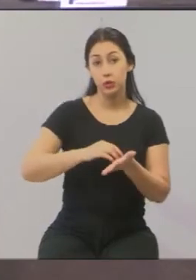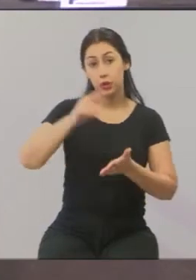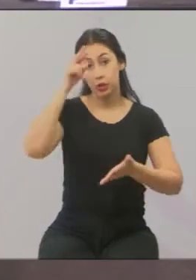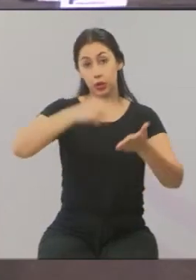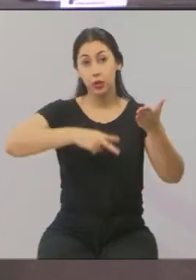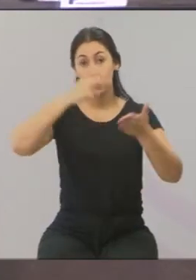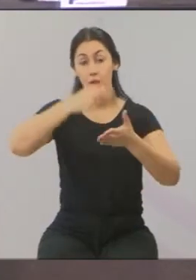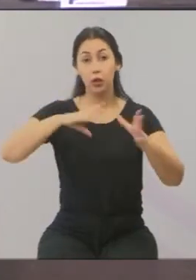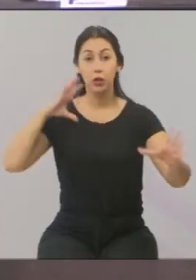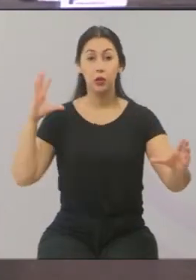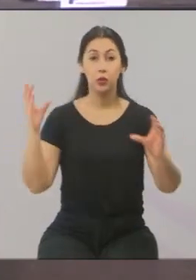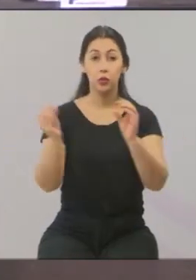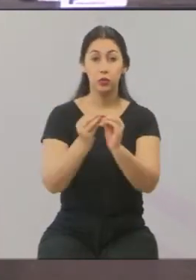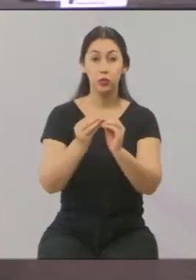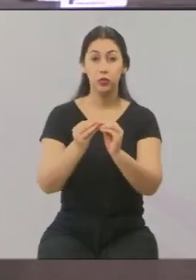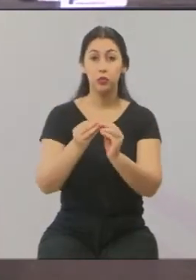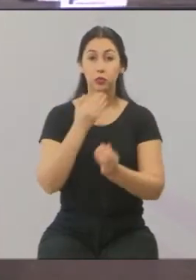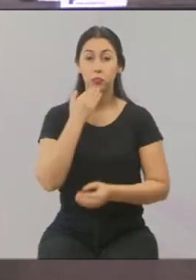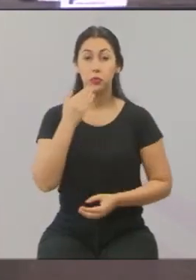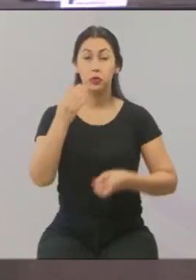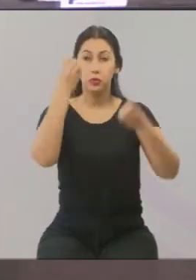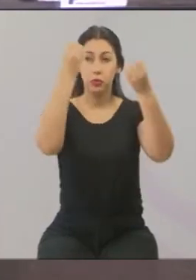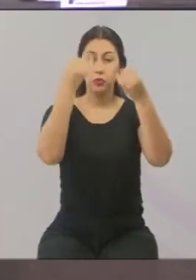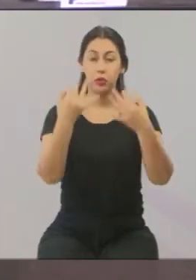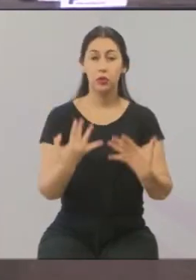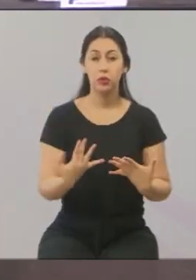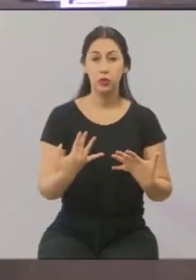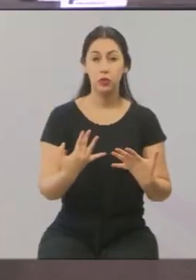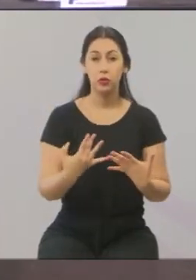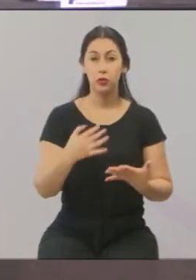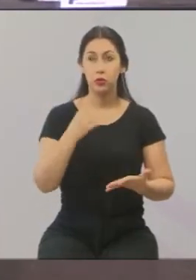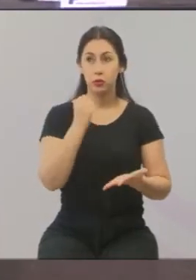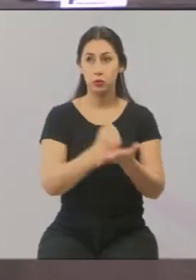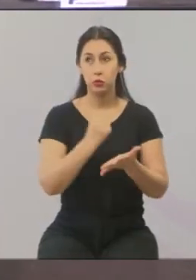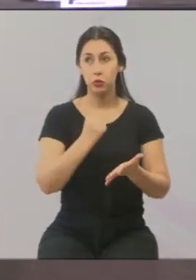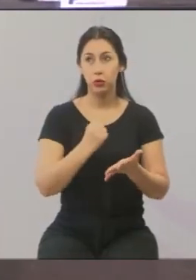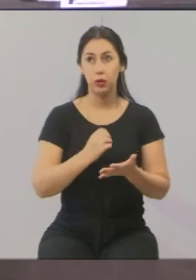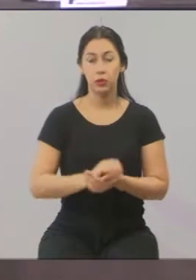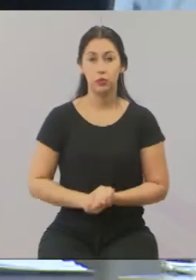das sínteses dos pedidos de informações protocolados para esta sessão.